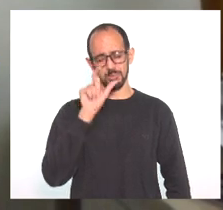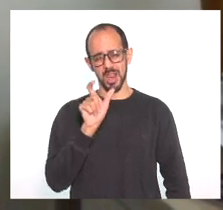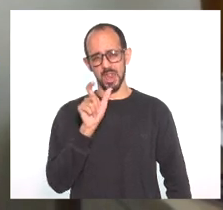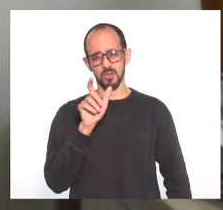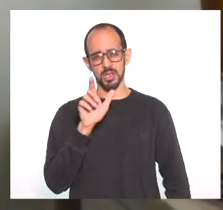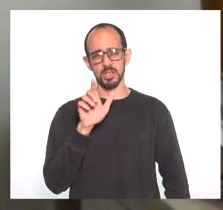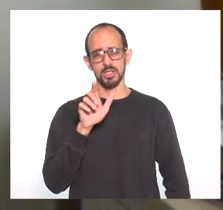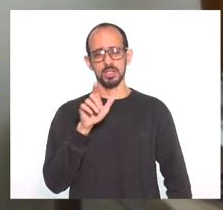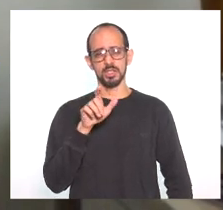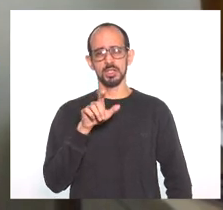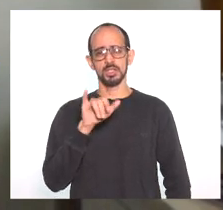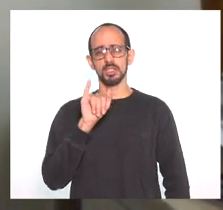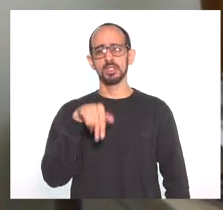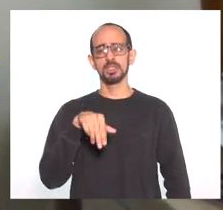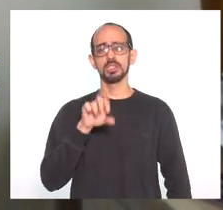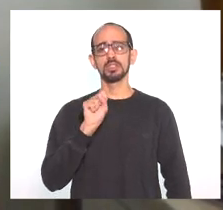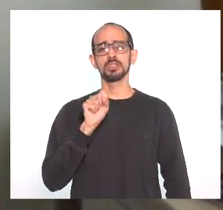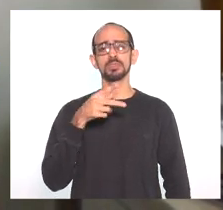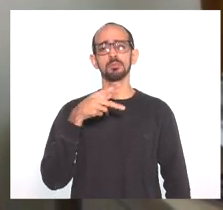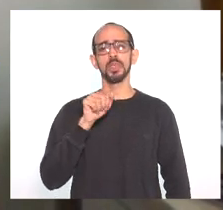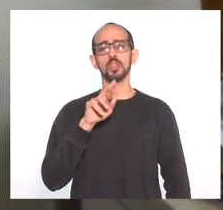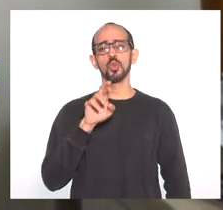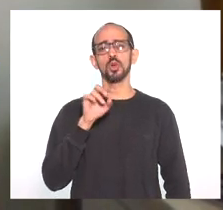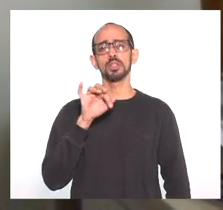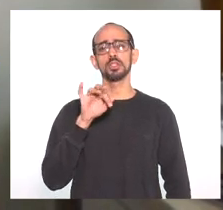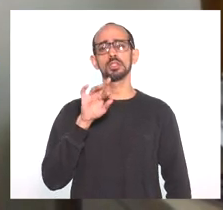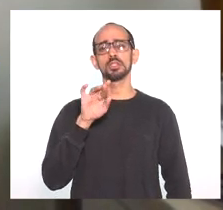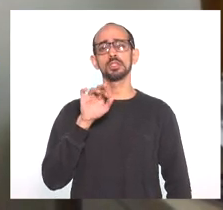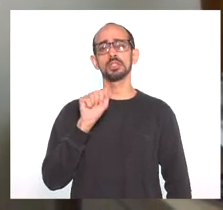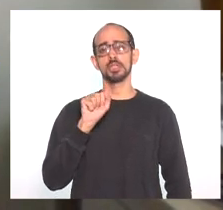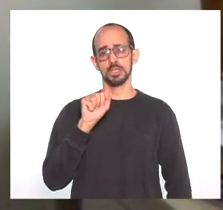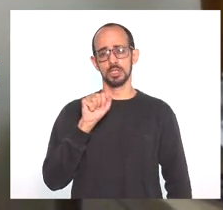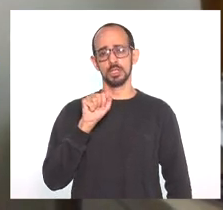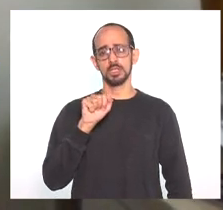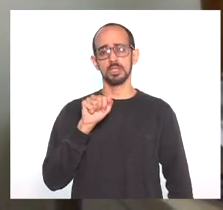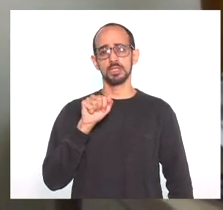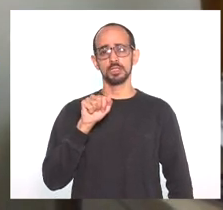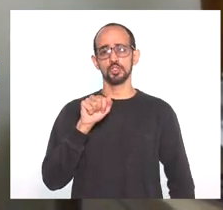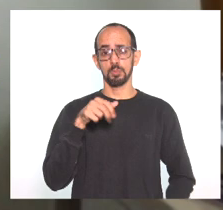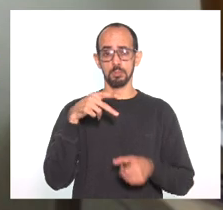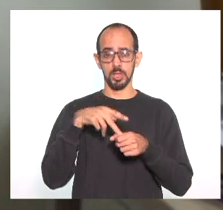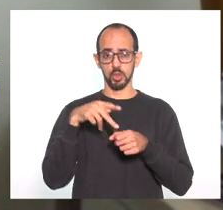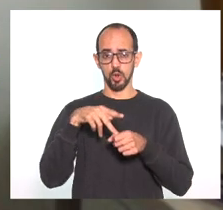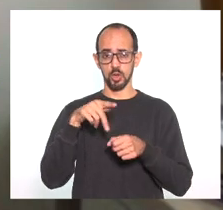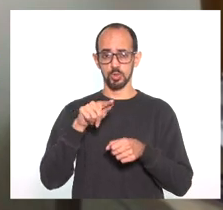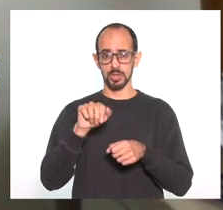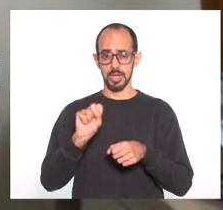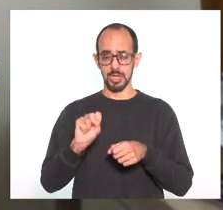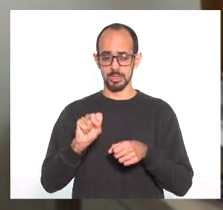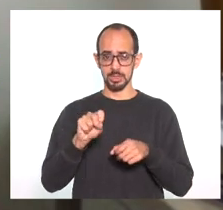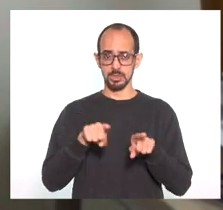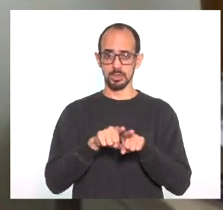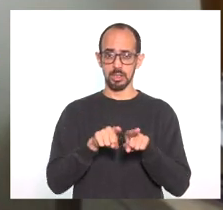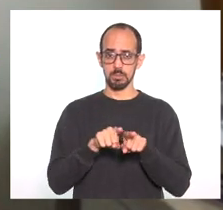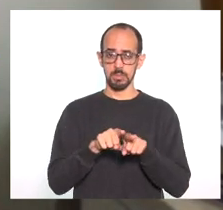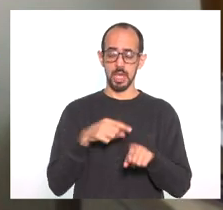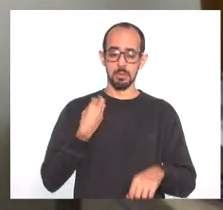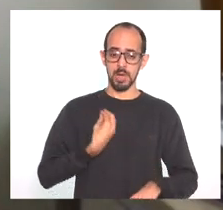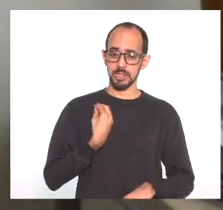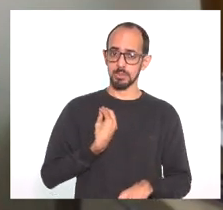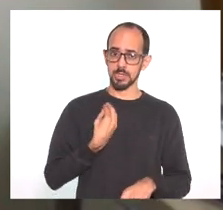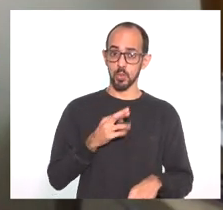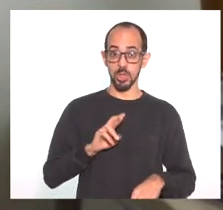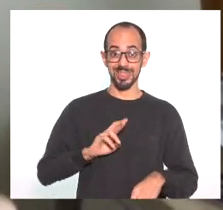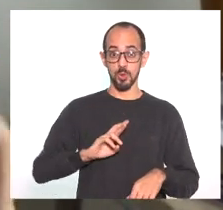As inspetorias de petróleo e gás e a inspetoria de participações não governamentais,